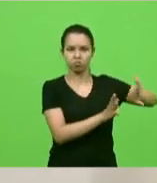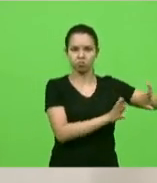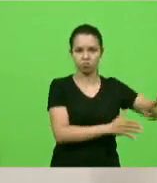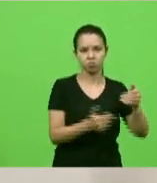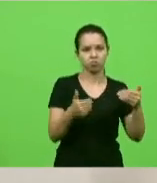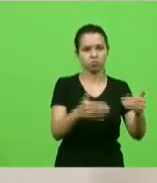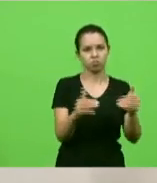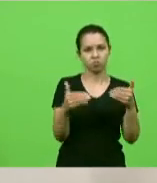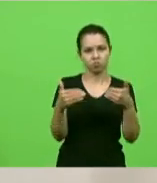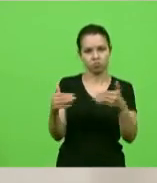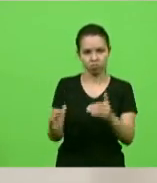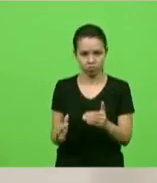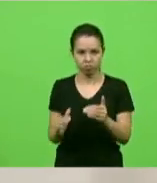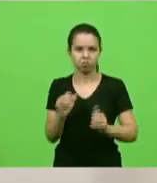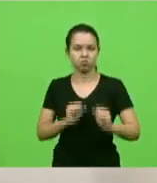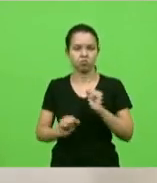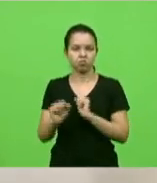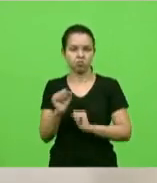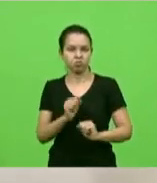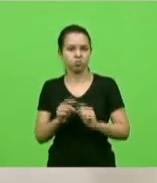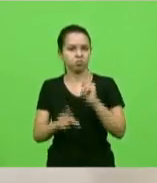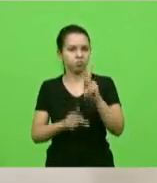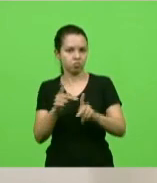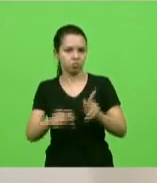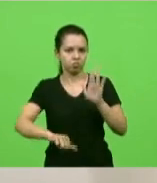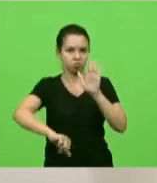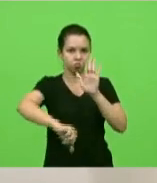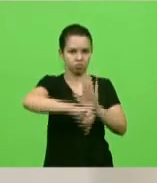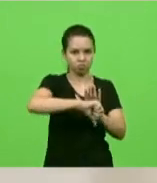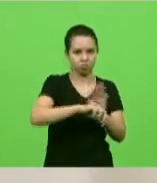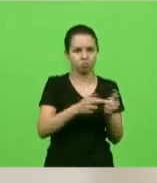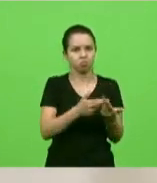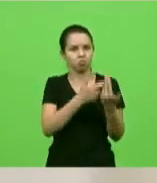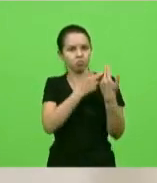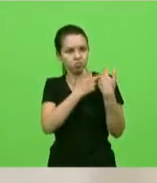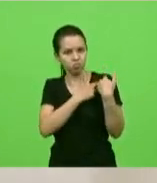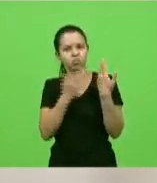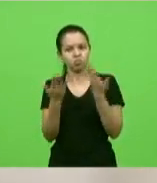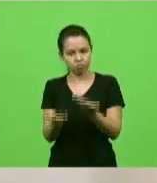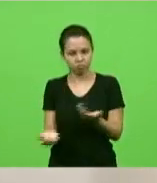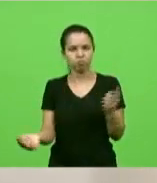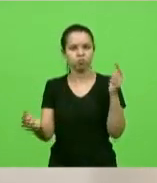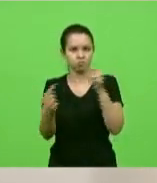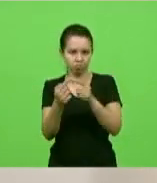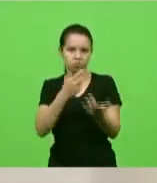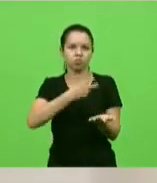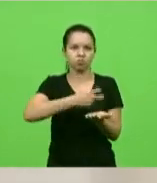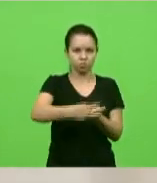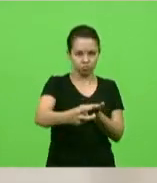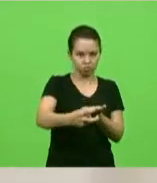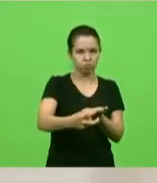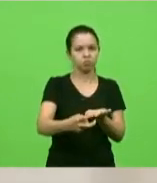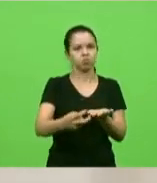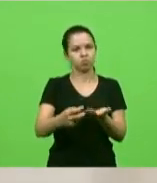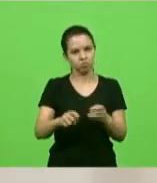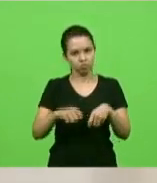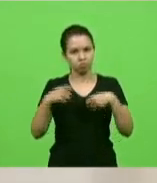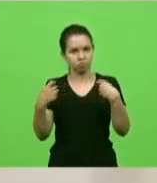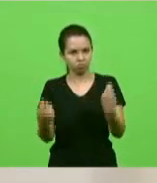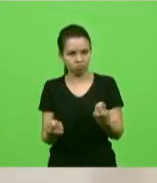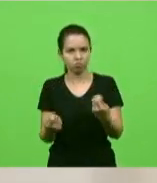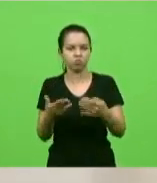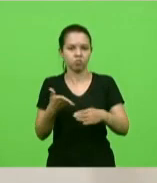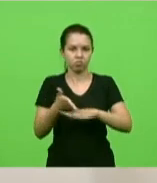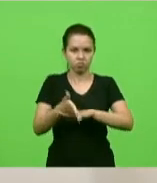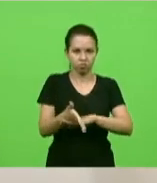do povo e comete crimes de responsabilidade, cabe o impeachment. Impossível adentrarmos nas